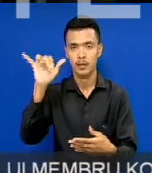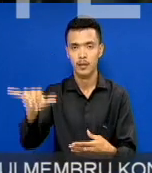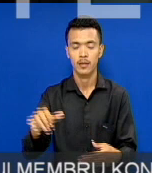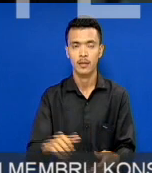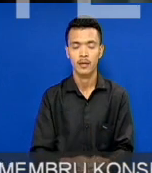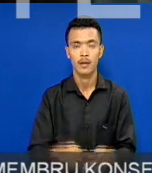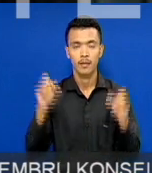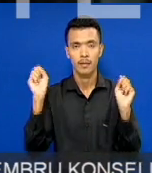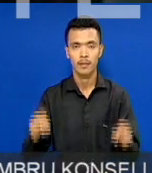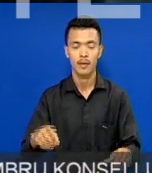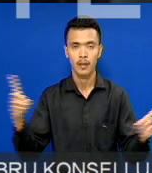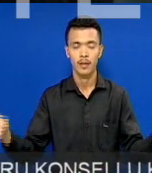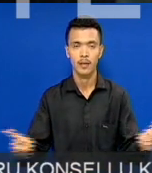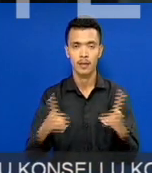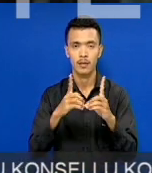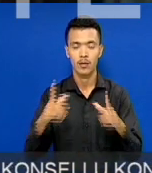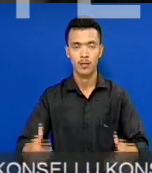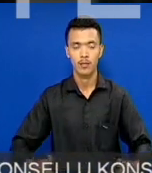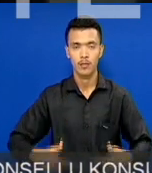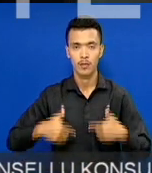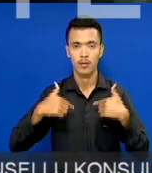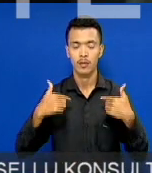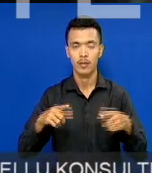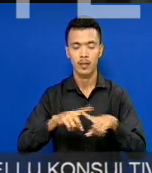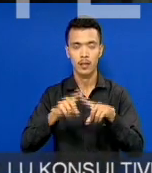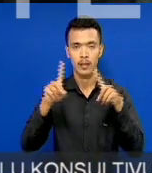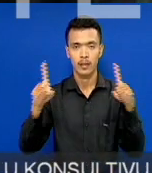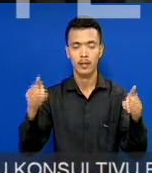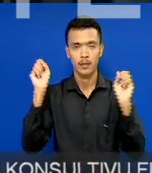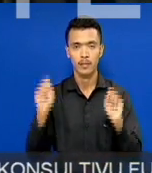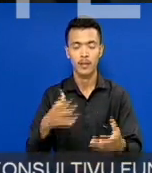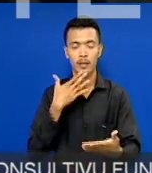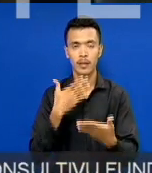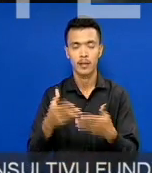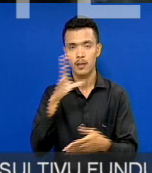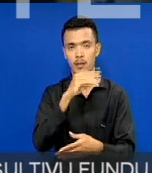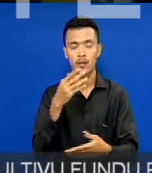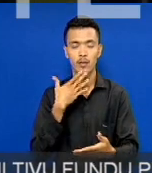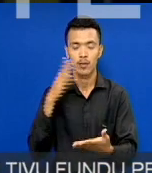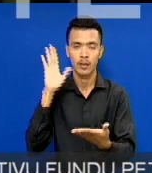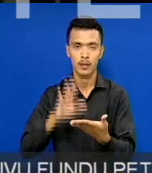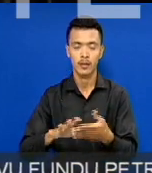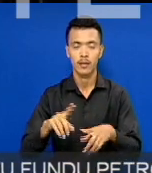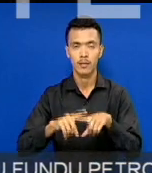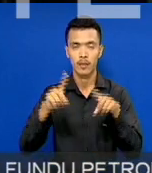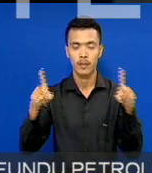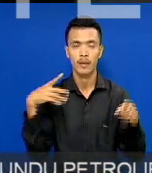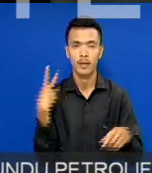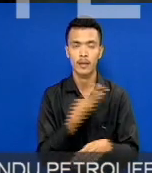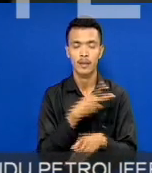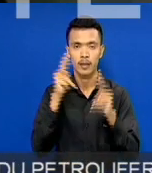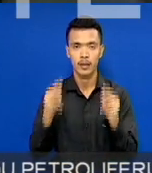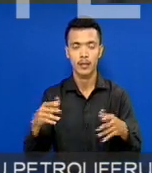bel hasor, Moris ne dinâmico, bel é nia dia, bel é nia ad, mas bem, ita tem que